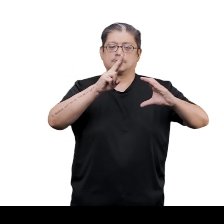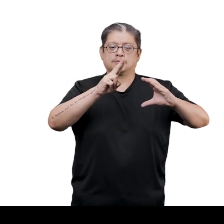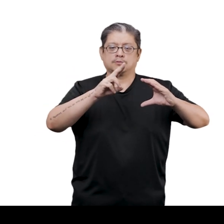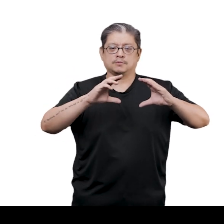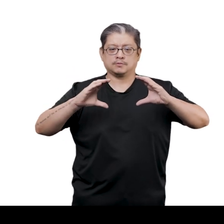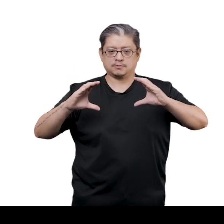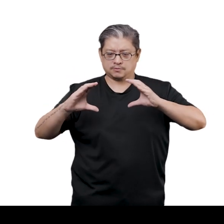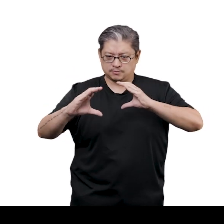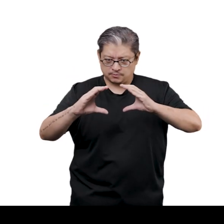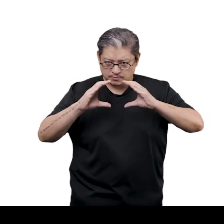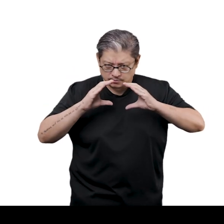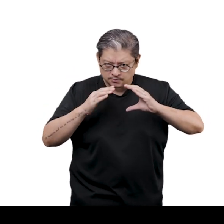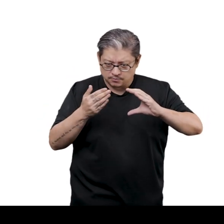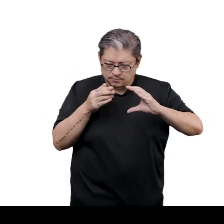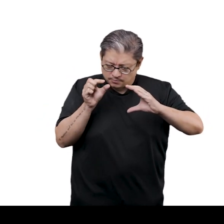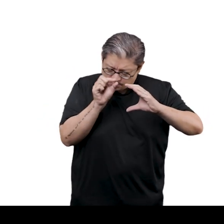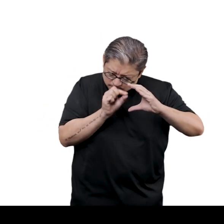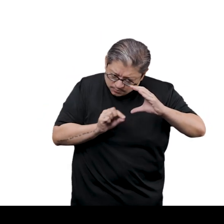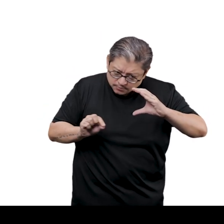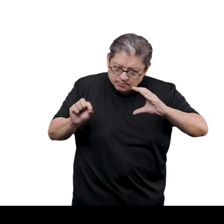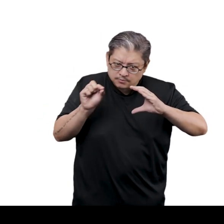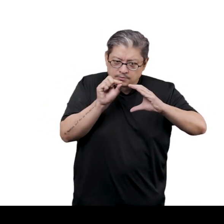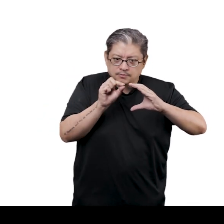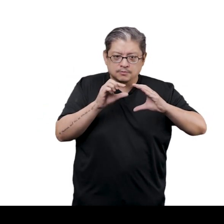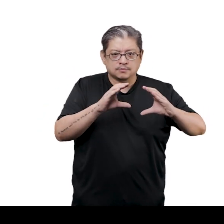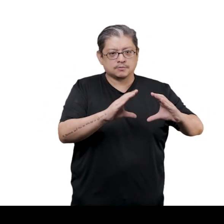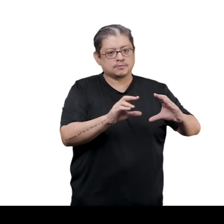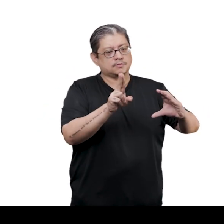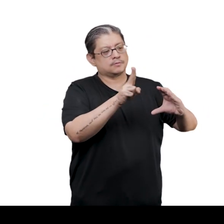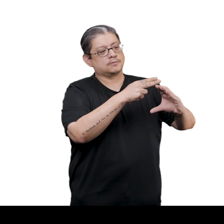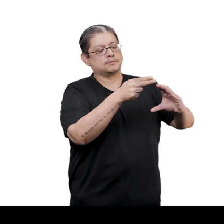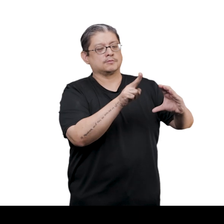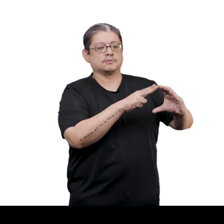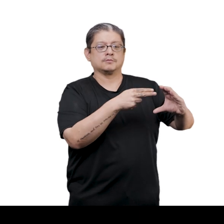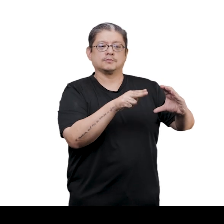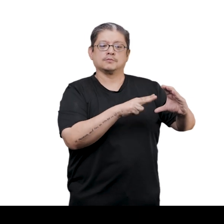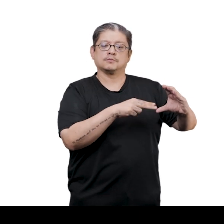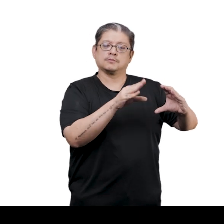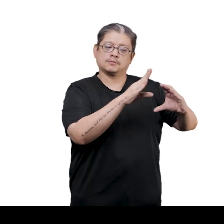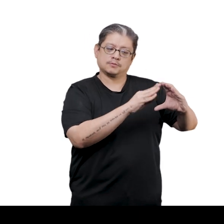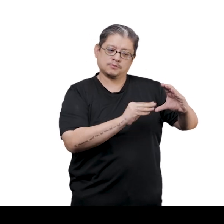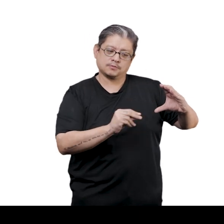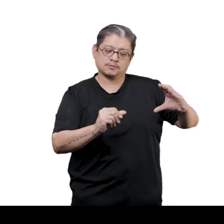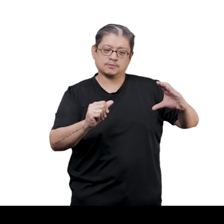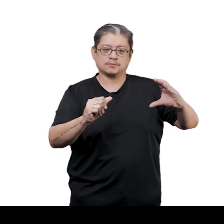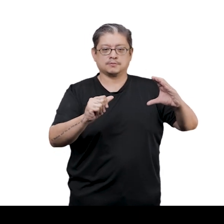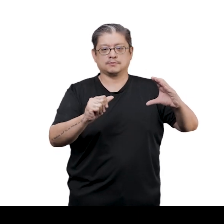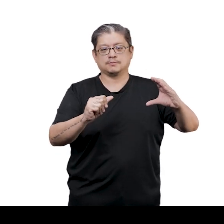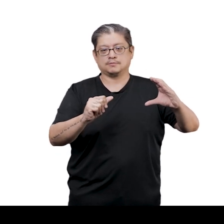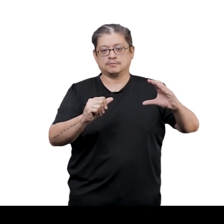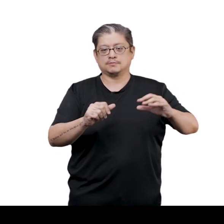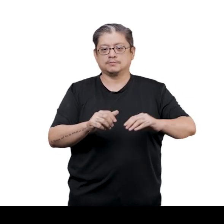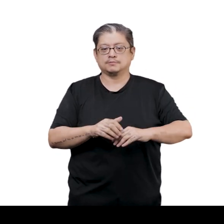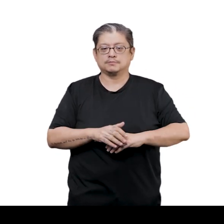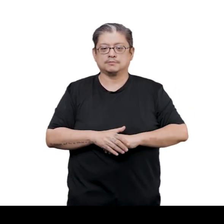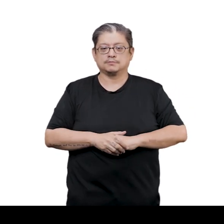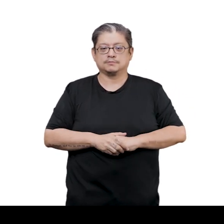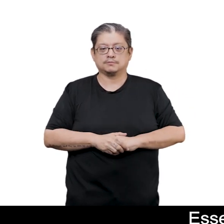círculos permanecem desenhadas sobre o linho, enquanto outras se perdem sob sobreposições de novas